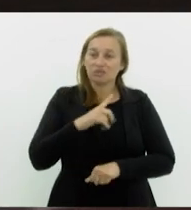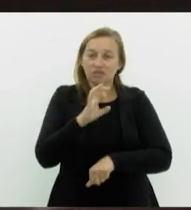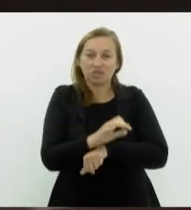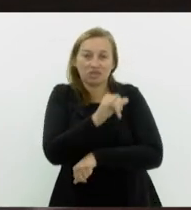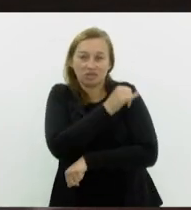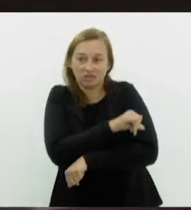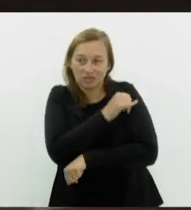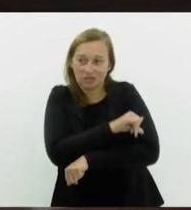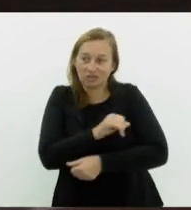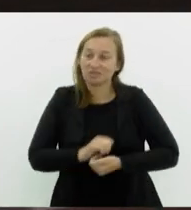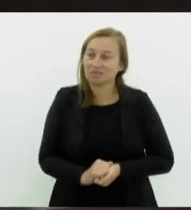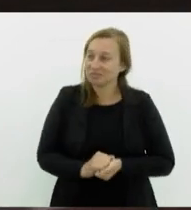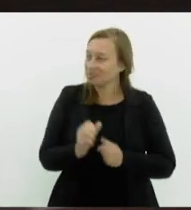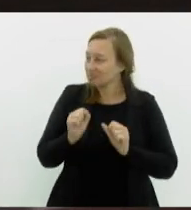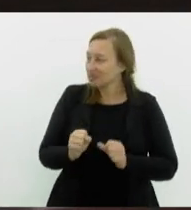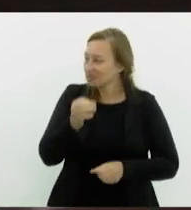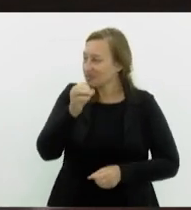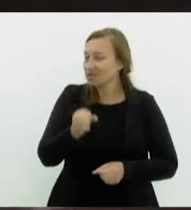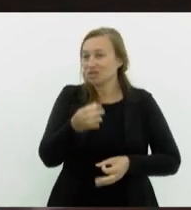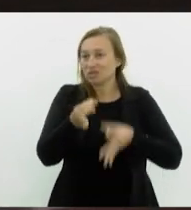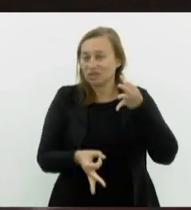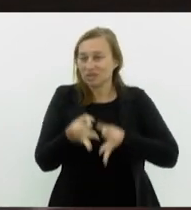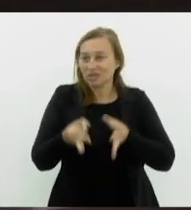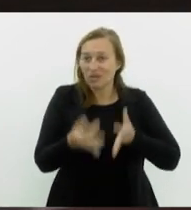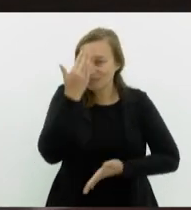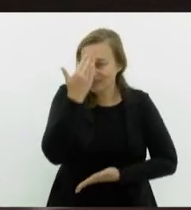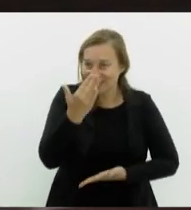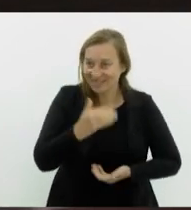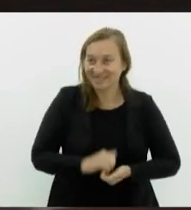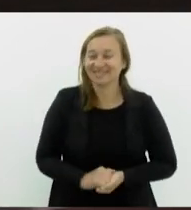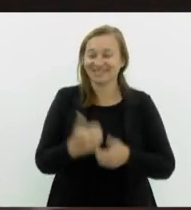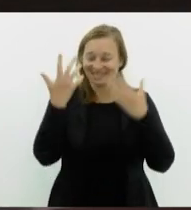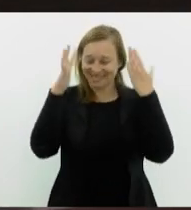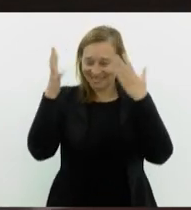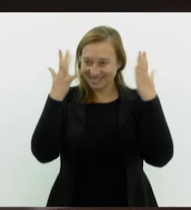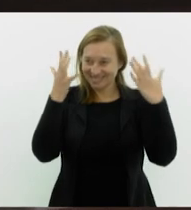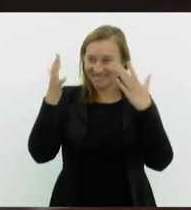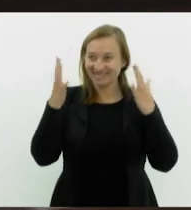Janeiro no Poder Judiciário. Muito obrigado.